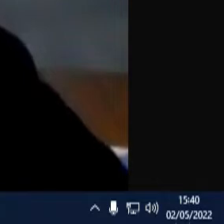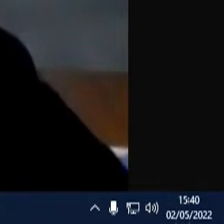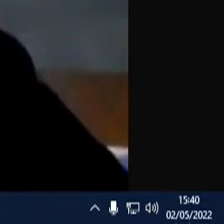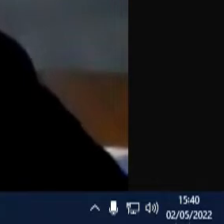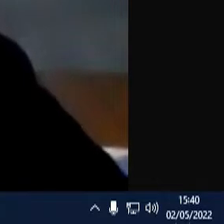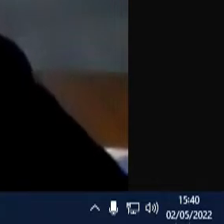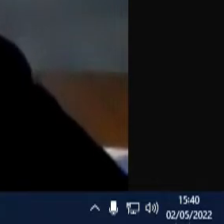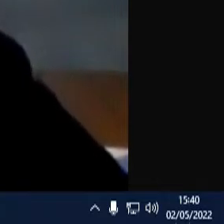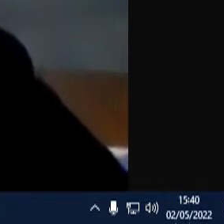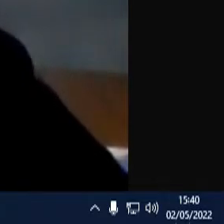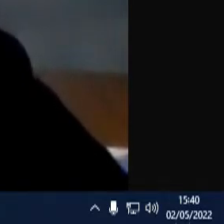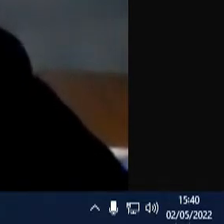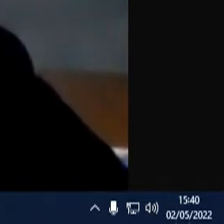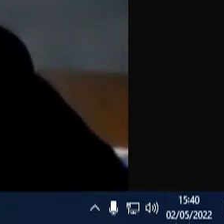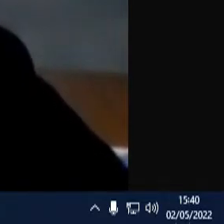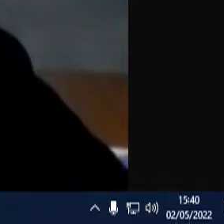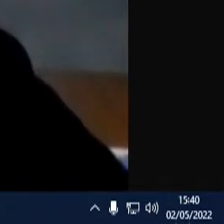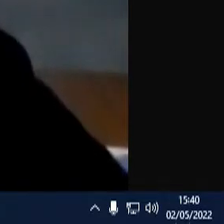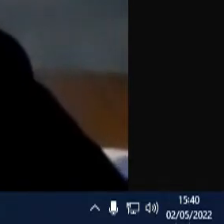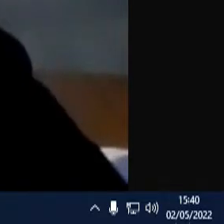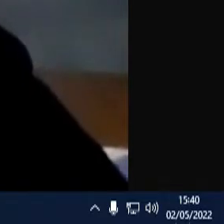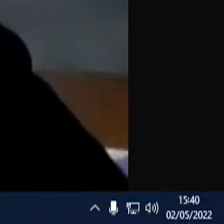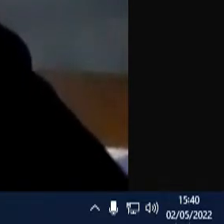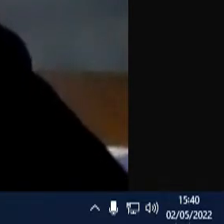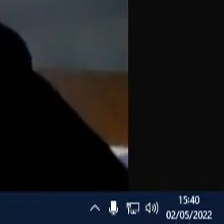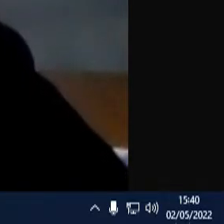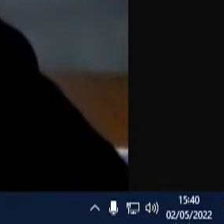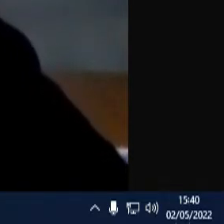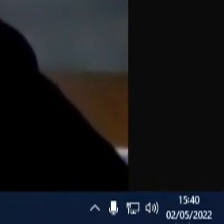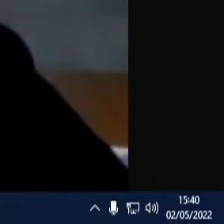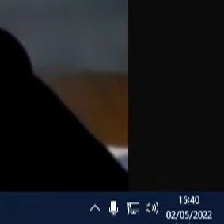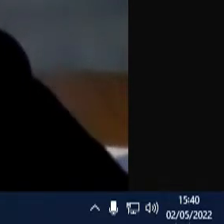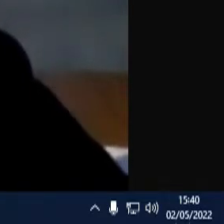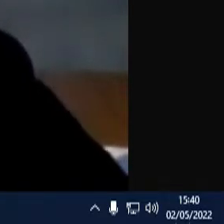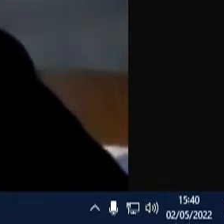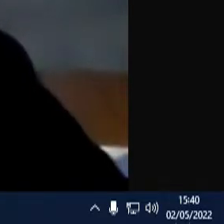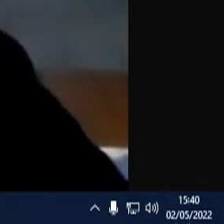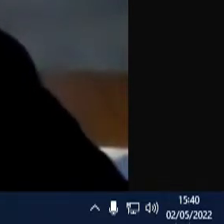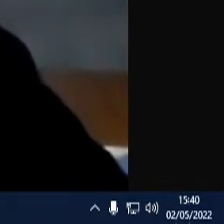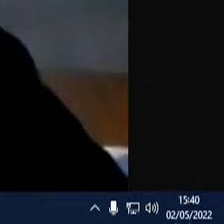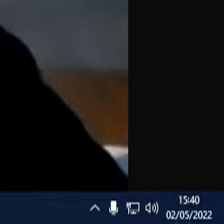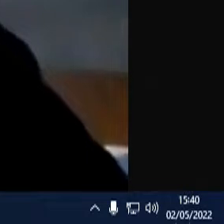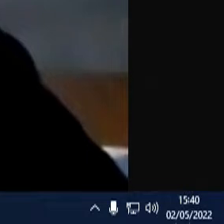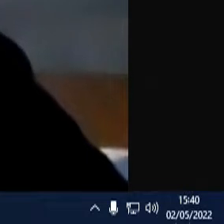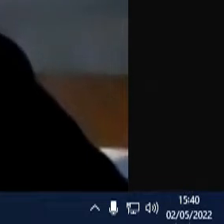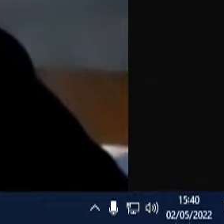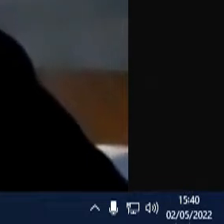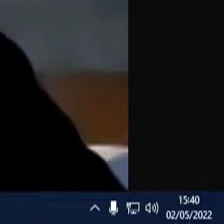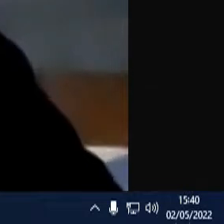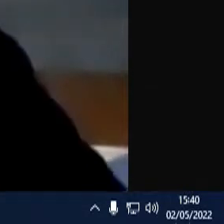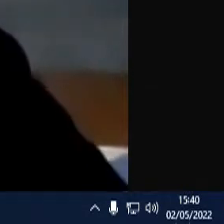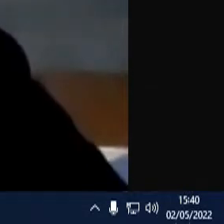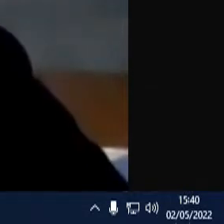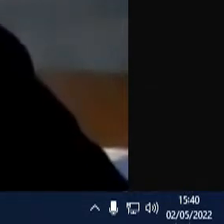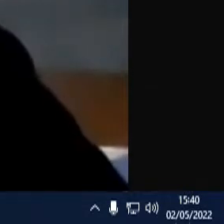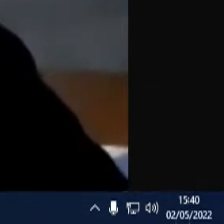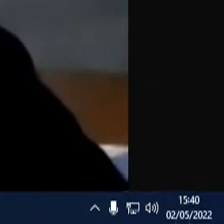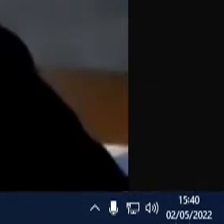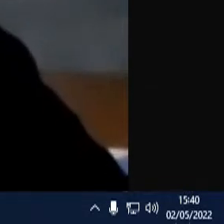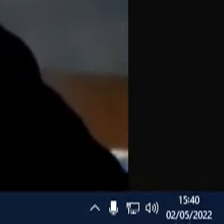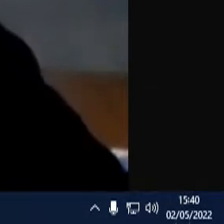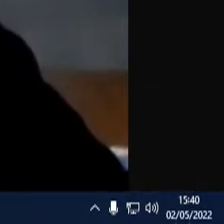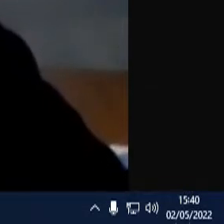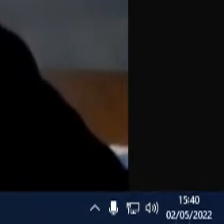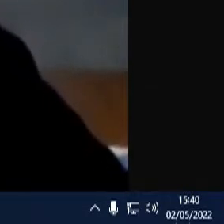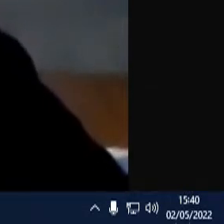áreas de praça, a Secretaria de Planejamento, junto com a Secretaria de Finanças, o que os estímulos urbanísticos e parâmetros, que é o que